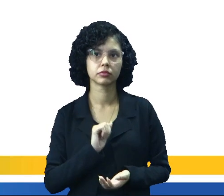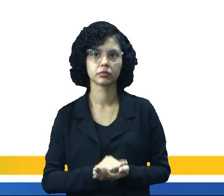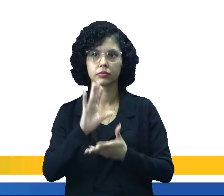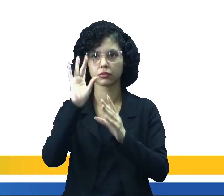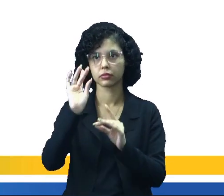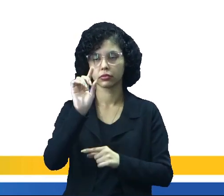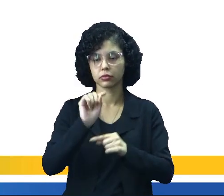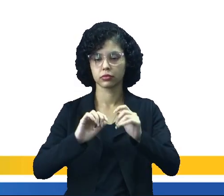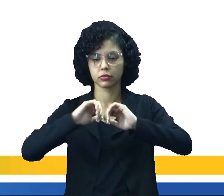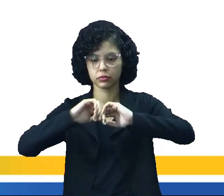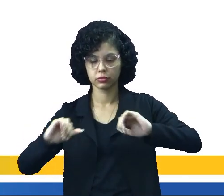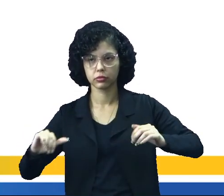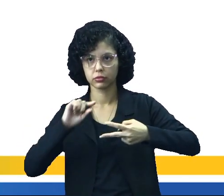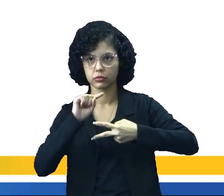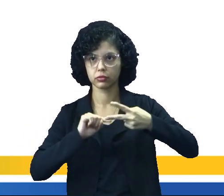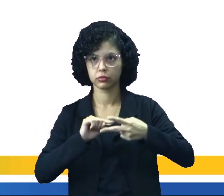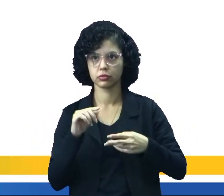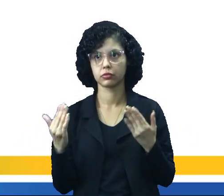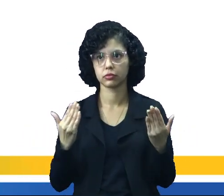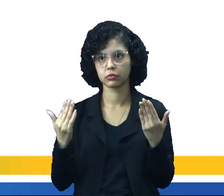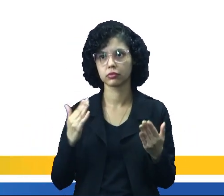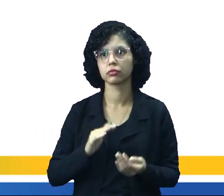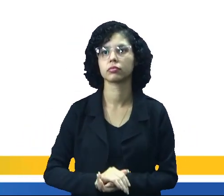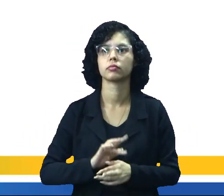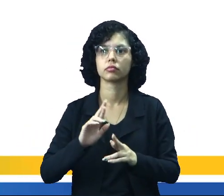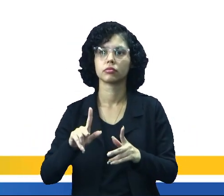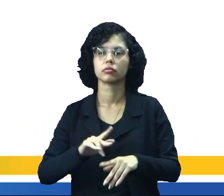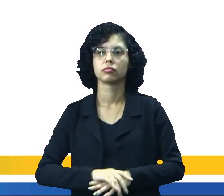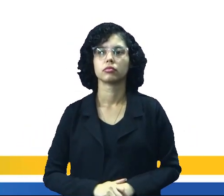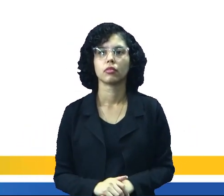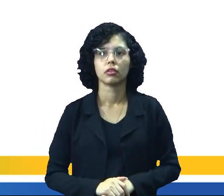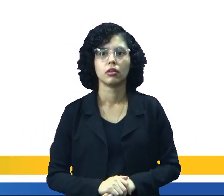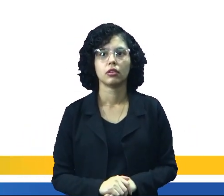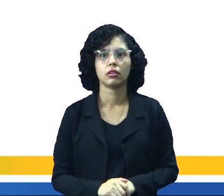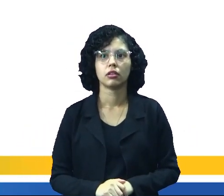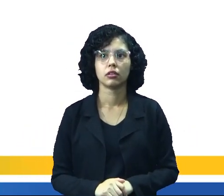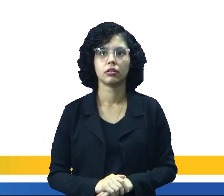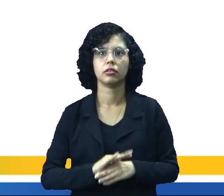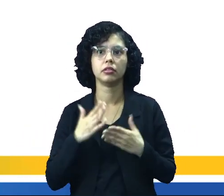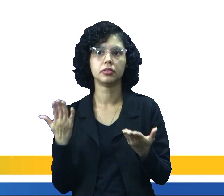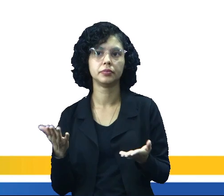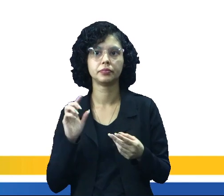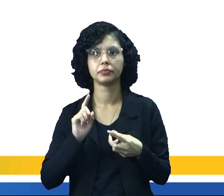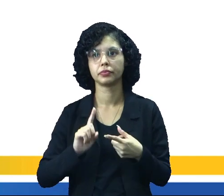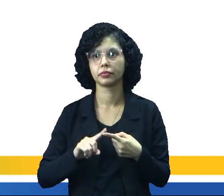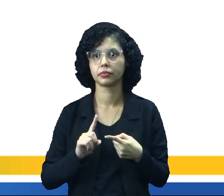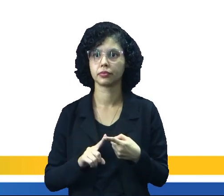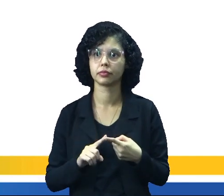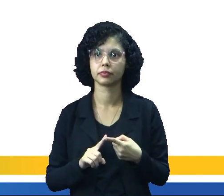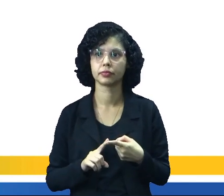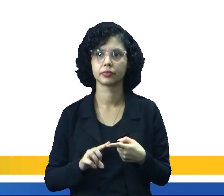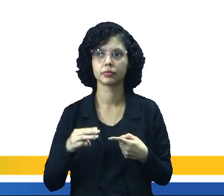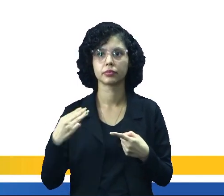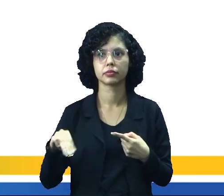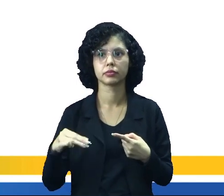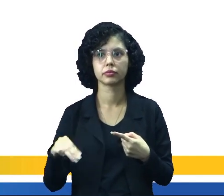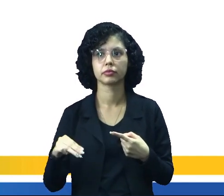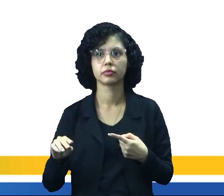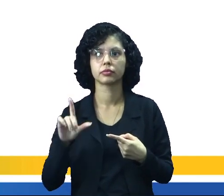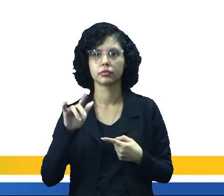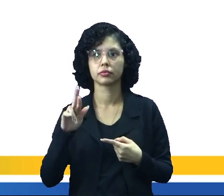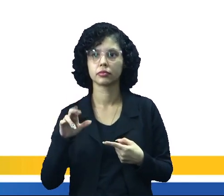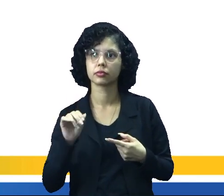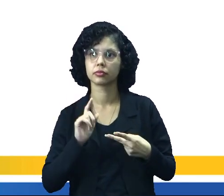que esta está dividida em dois parâmetros diferentes, que correspondem a abstracionismo matemático e